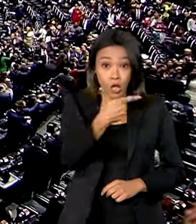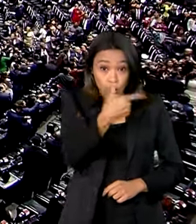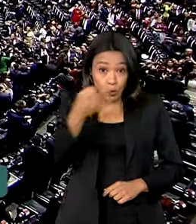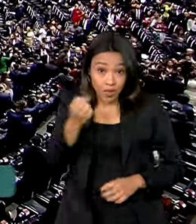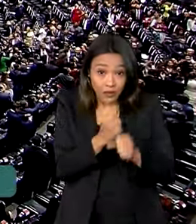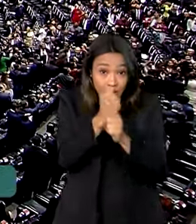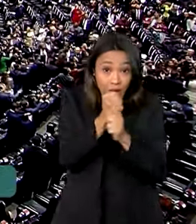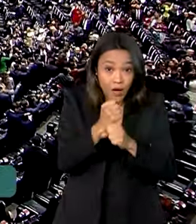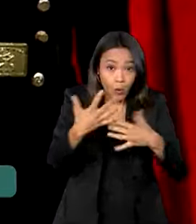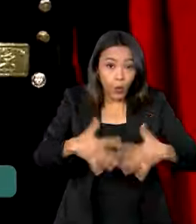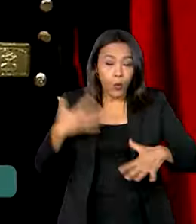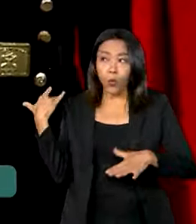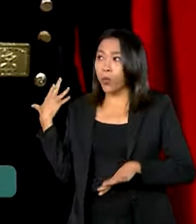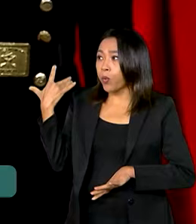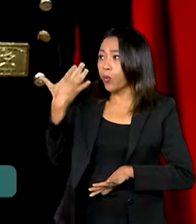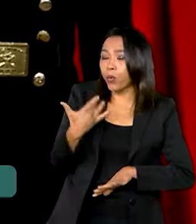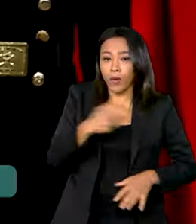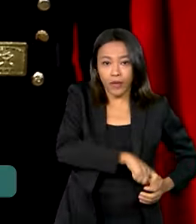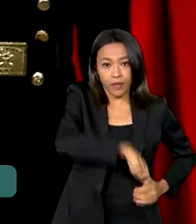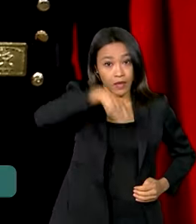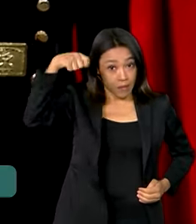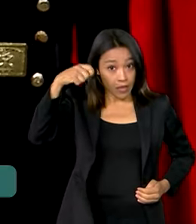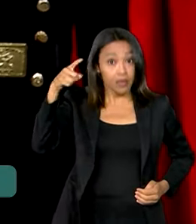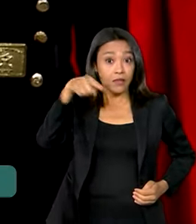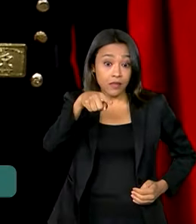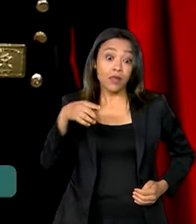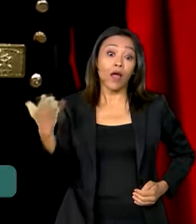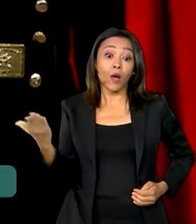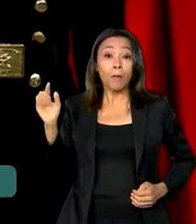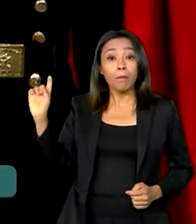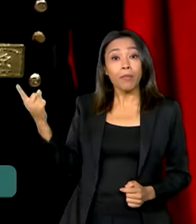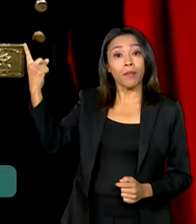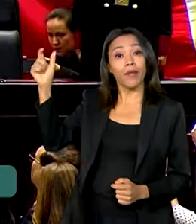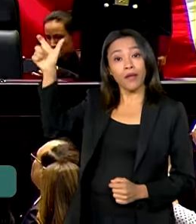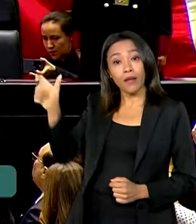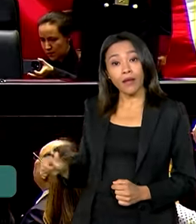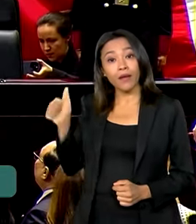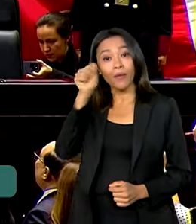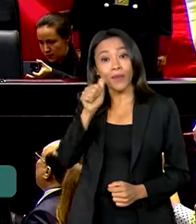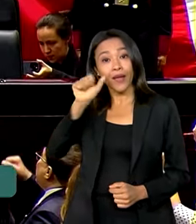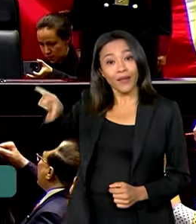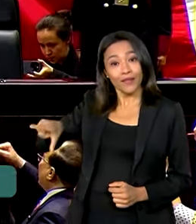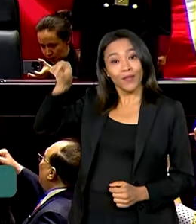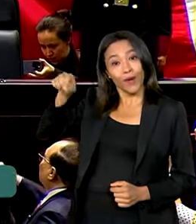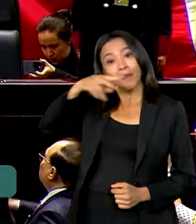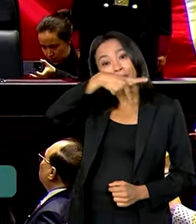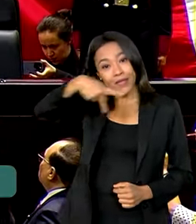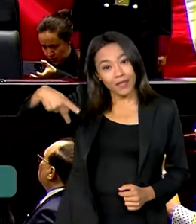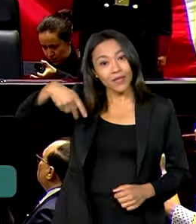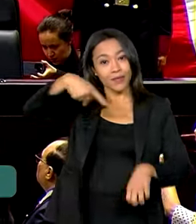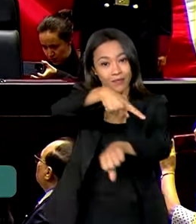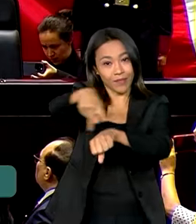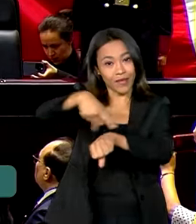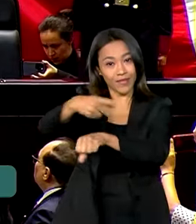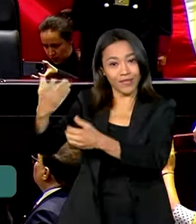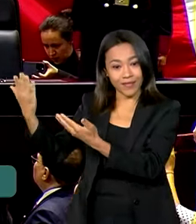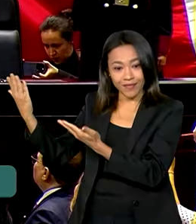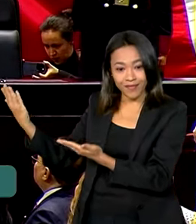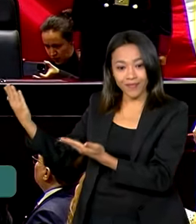após a independência os mexicanos deram posse primeira mulher Eleita presidente do